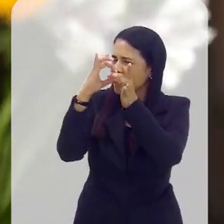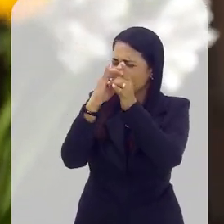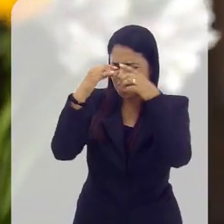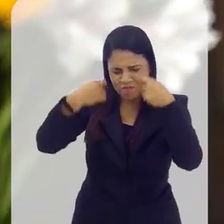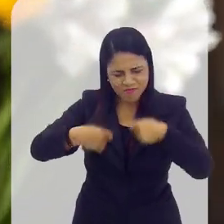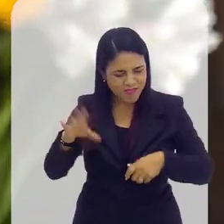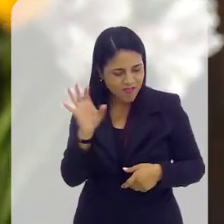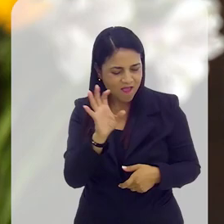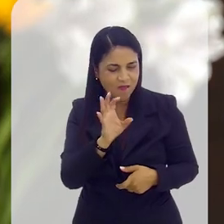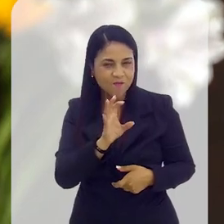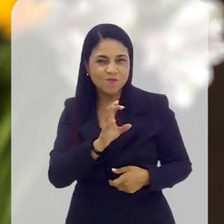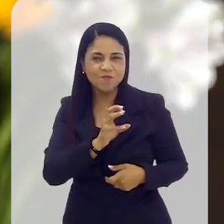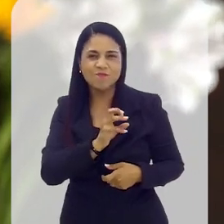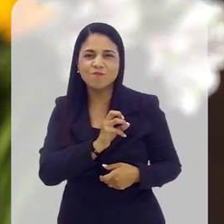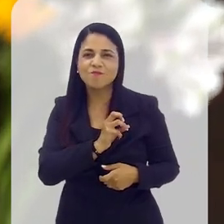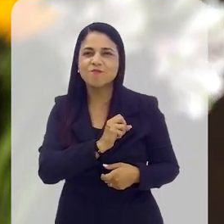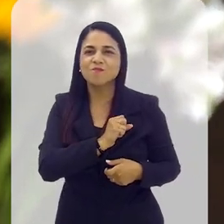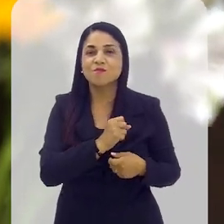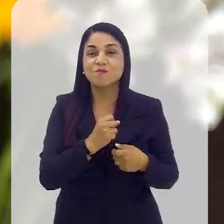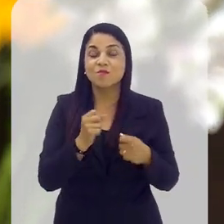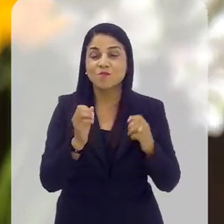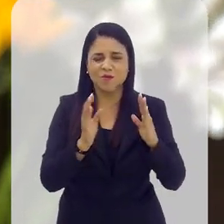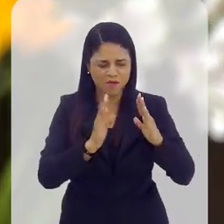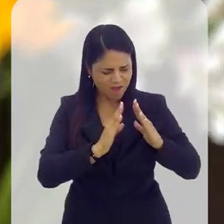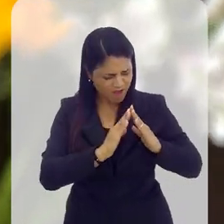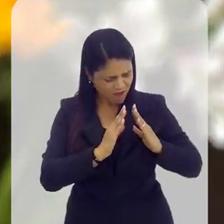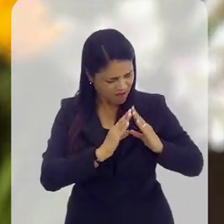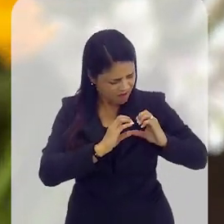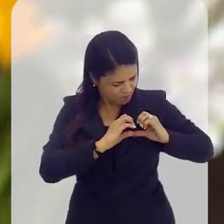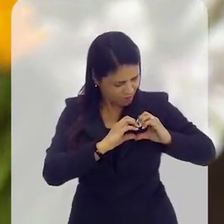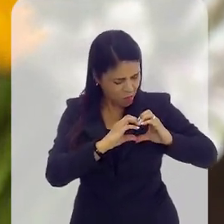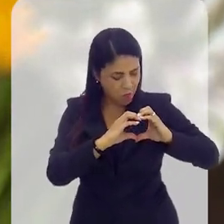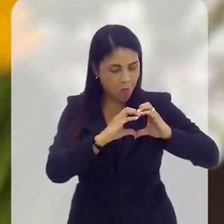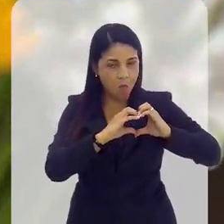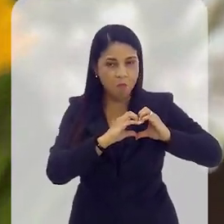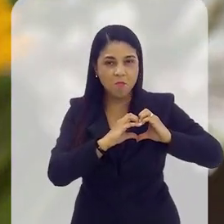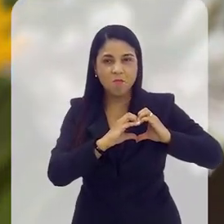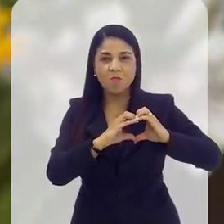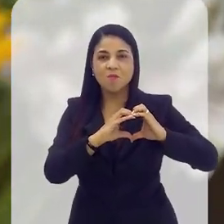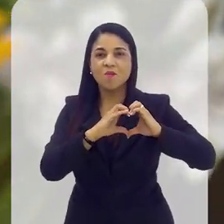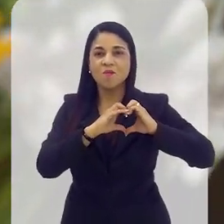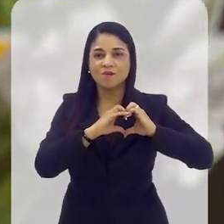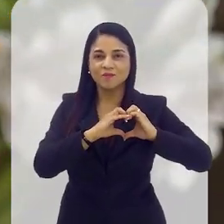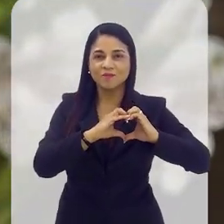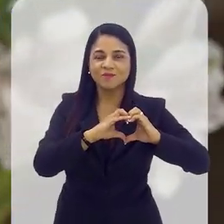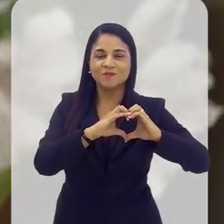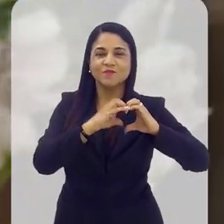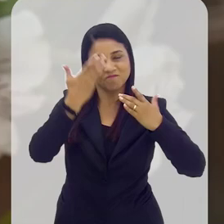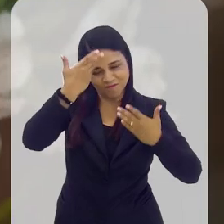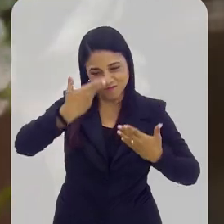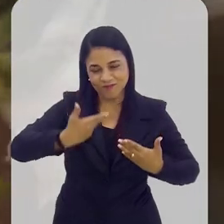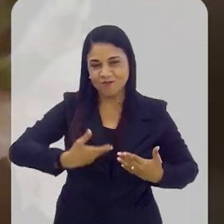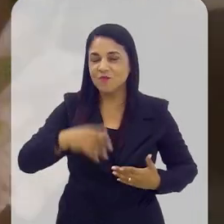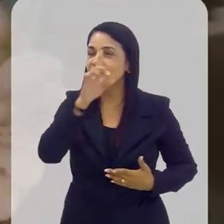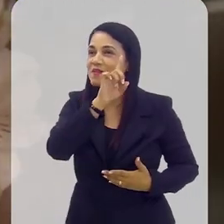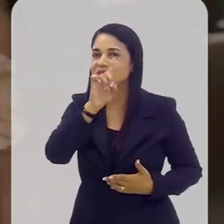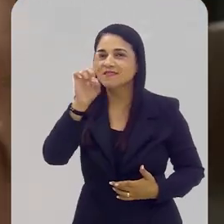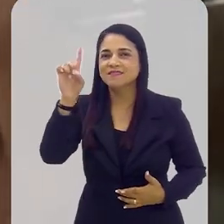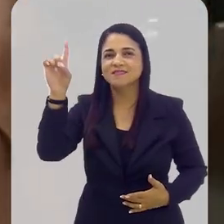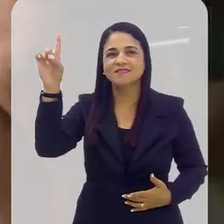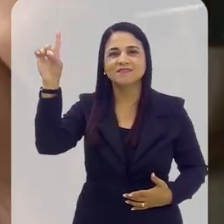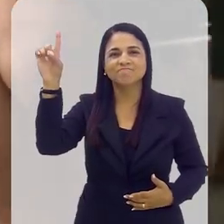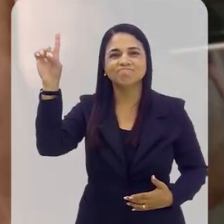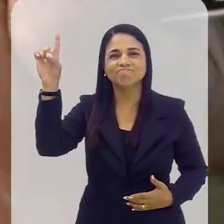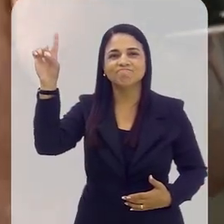teu amor. Venha, casa é tua, estou em tua